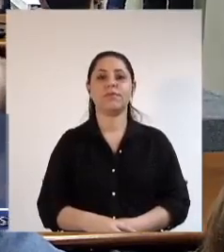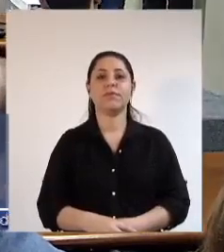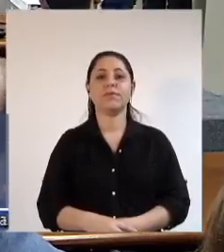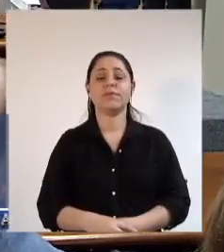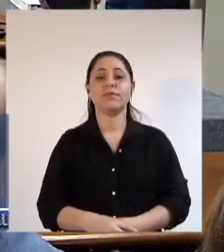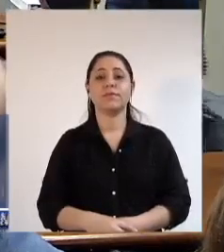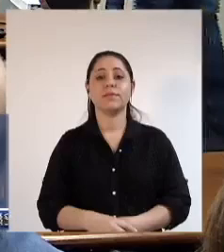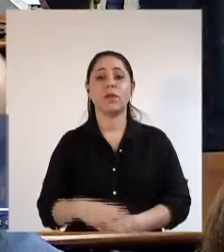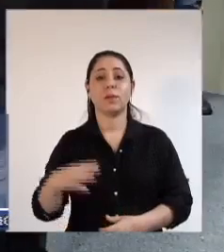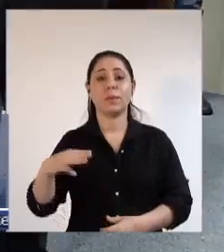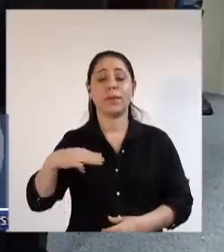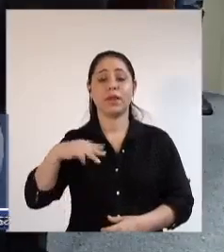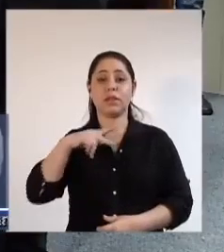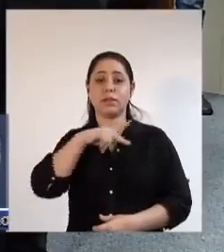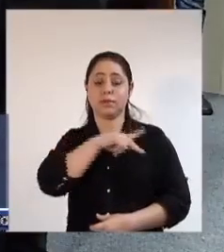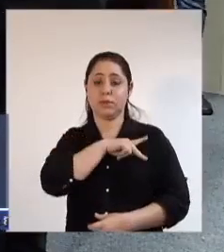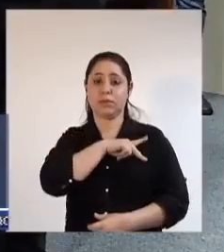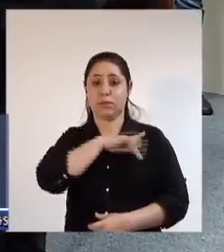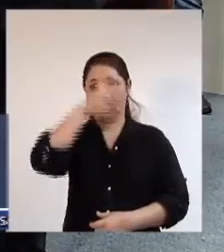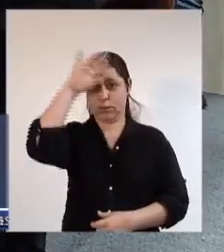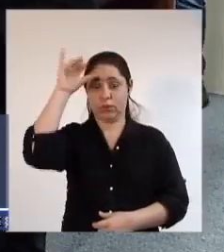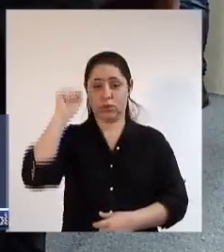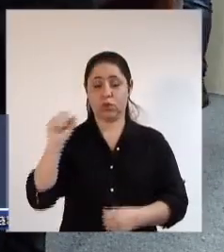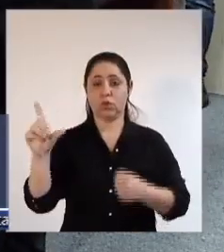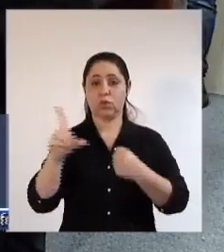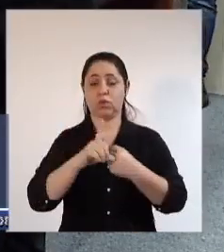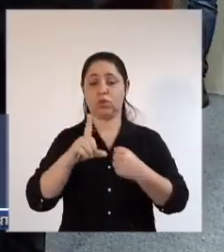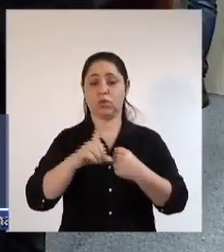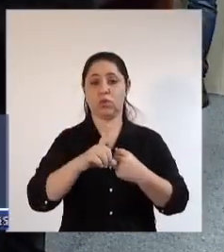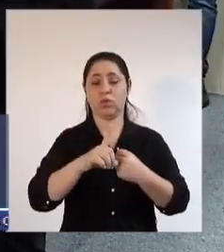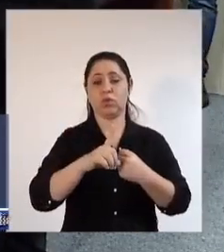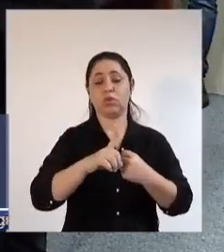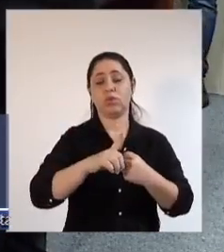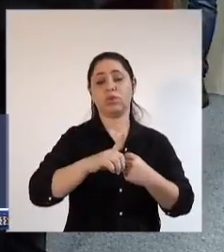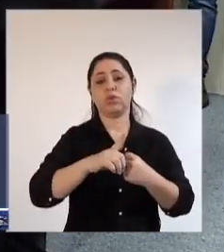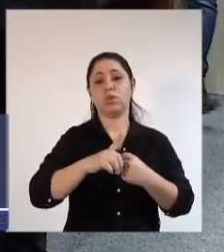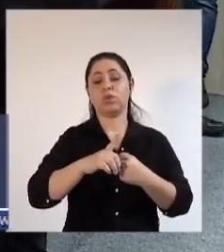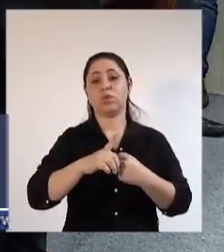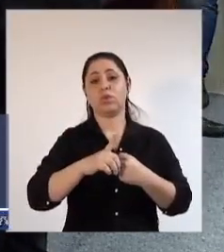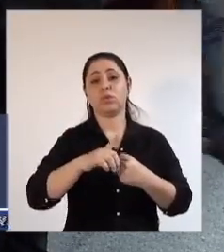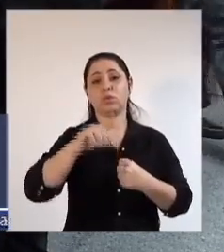pelo ministério público do mato grosso do sul doutor luciano furtado loubet